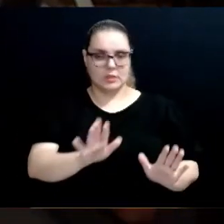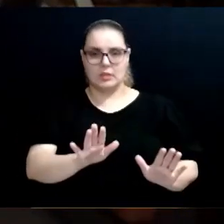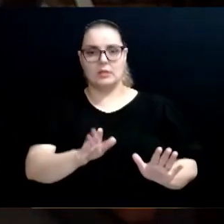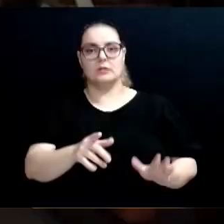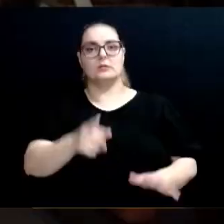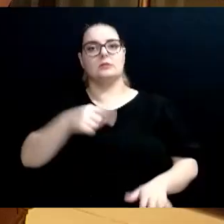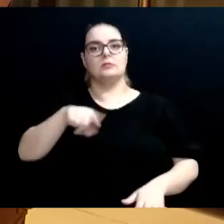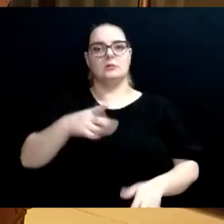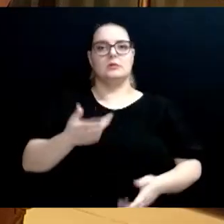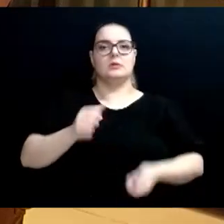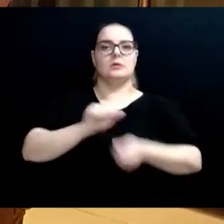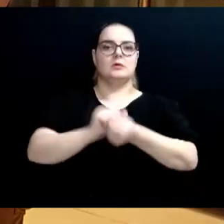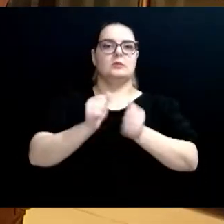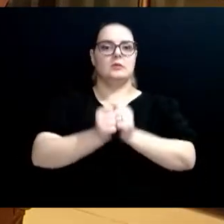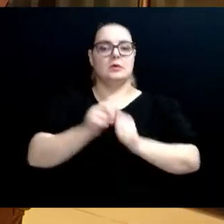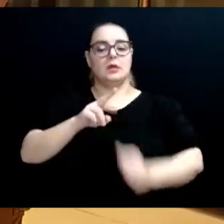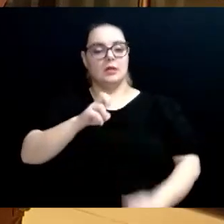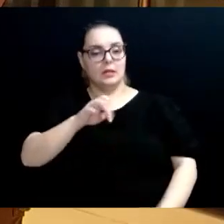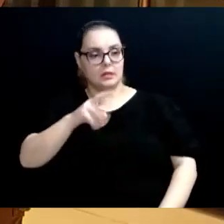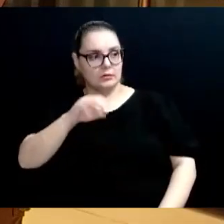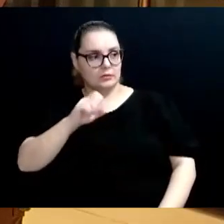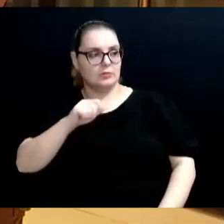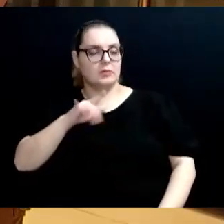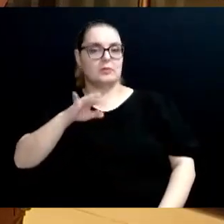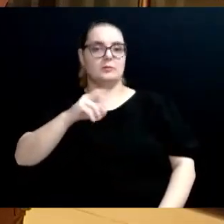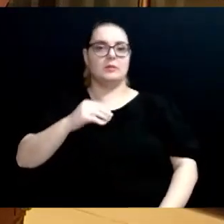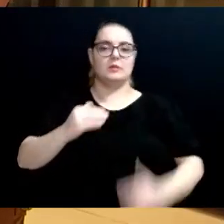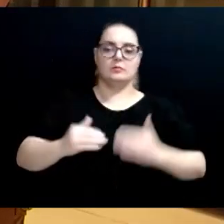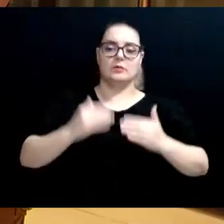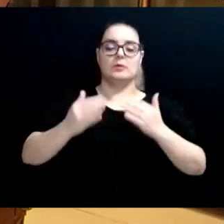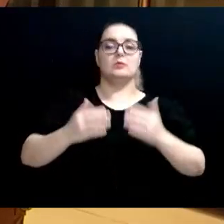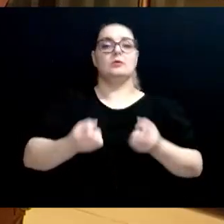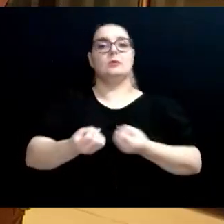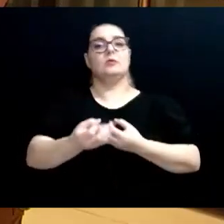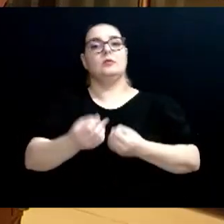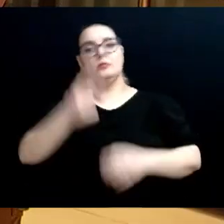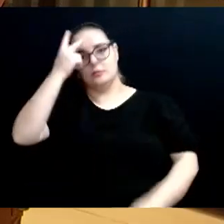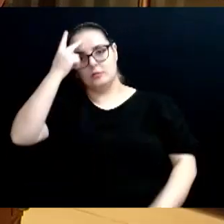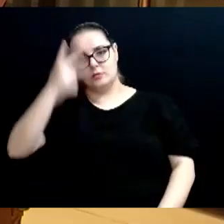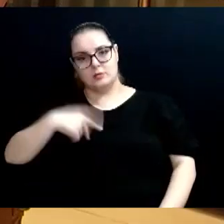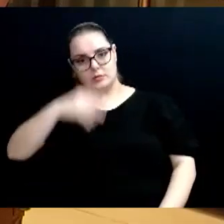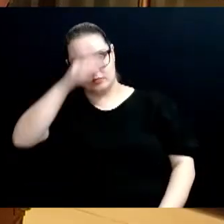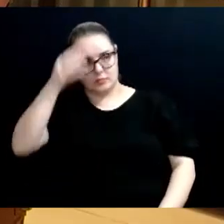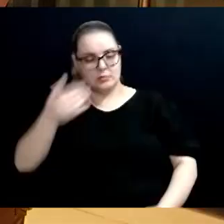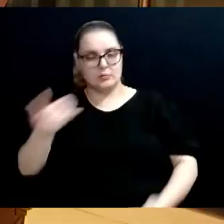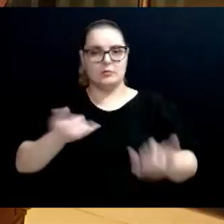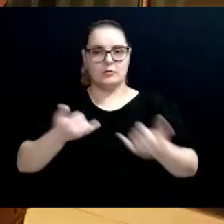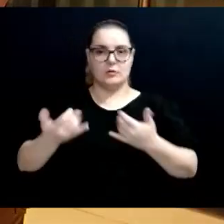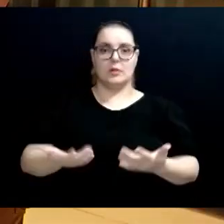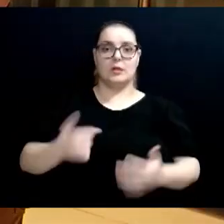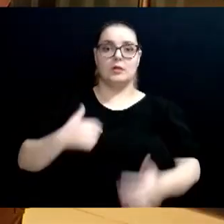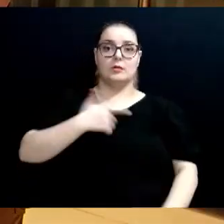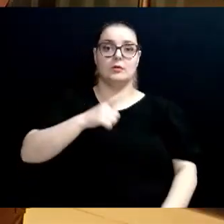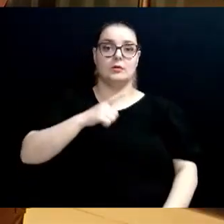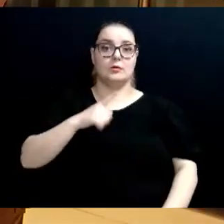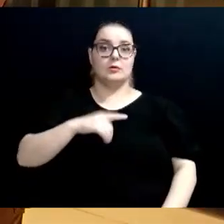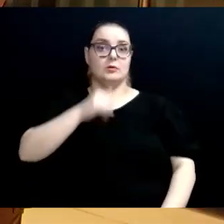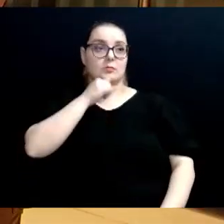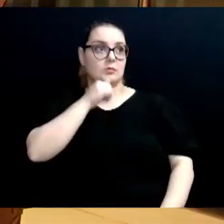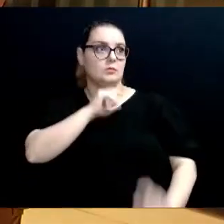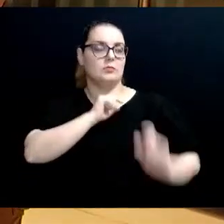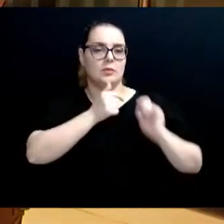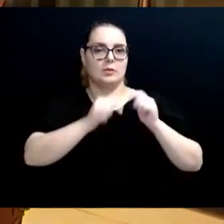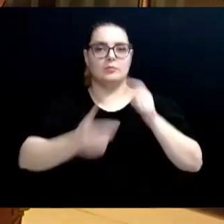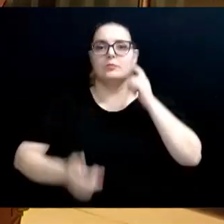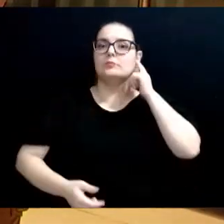nesse produto. Ele já viu que o mercado não aprovou. Então, isso eles conseguem se retroalimentar, eles conseguem se alimentar com as